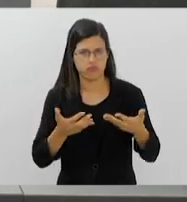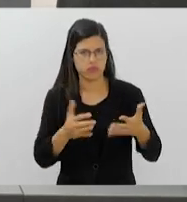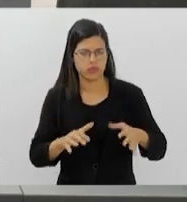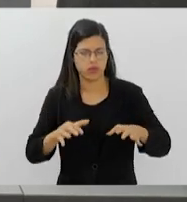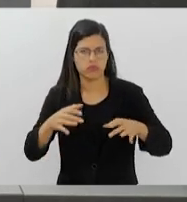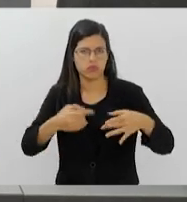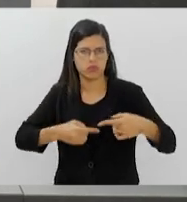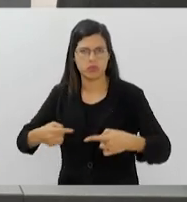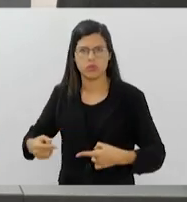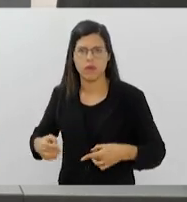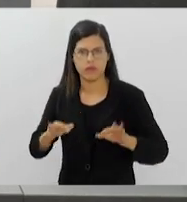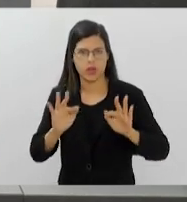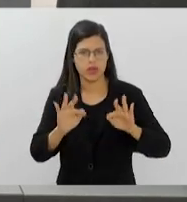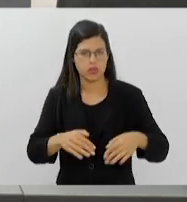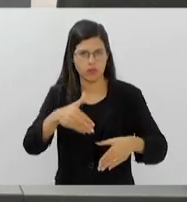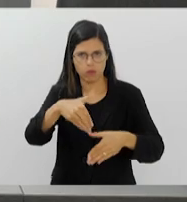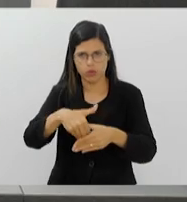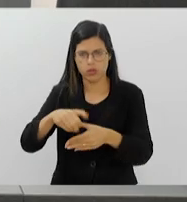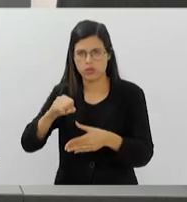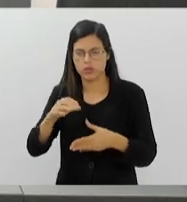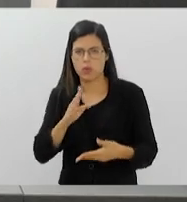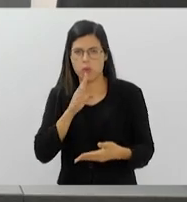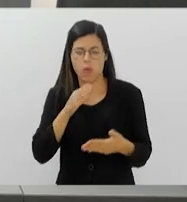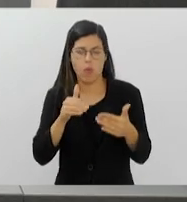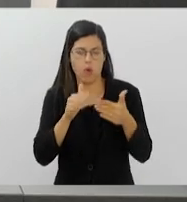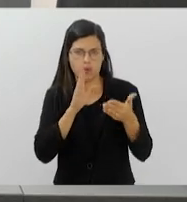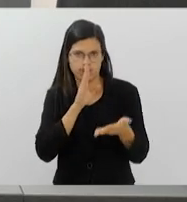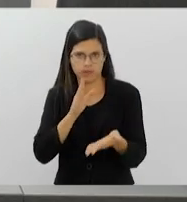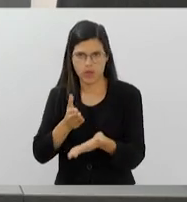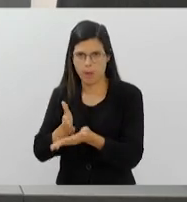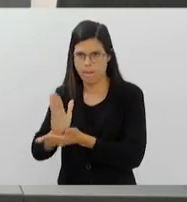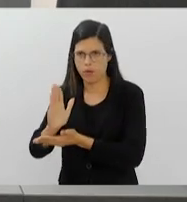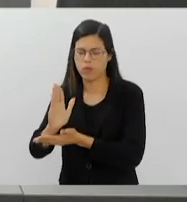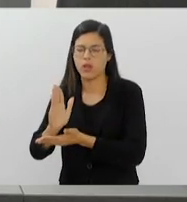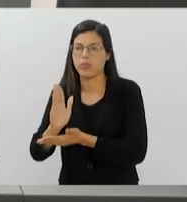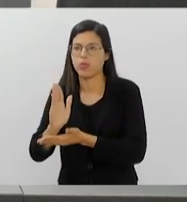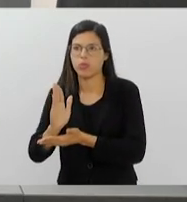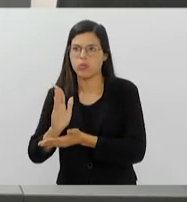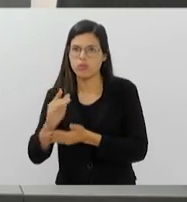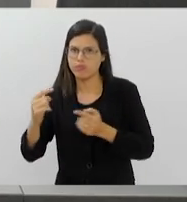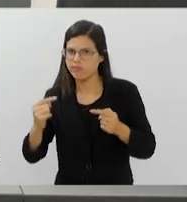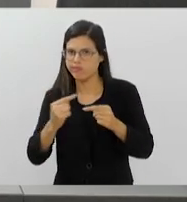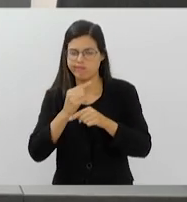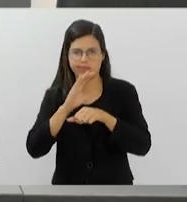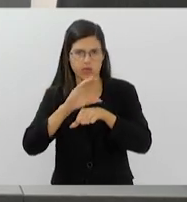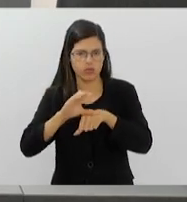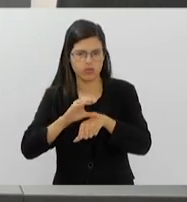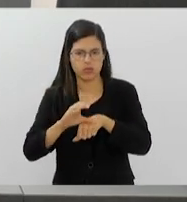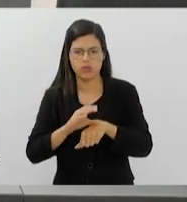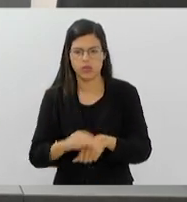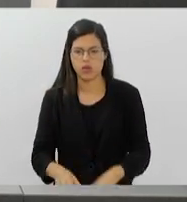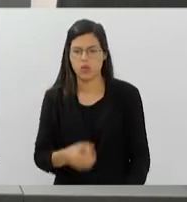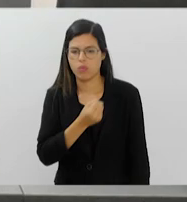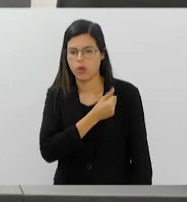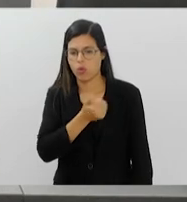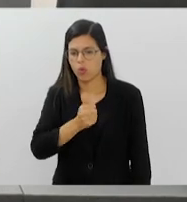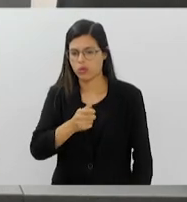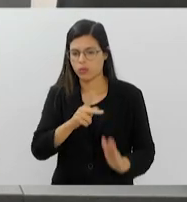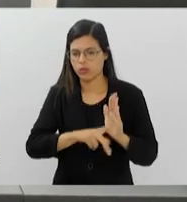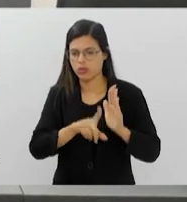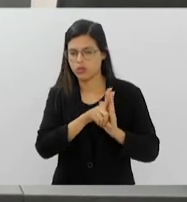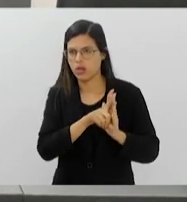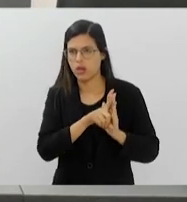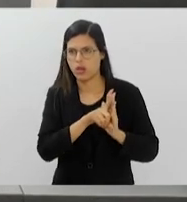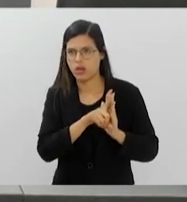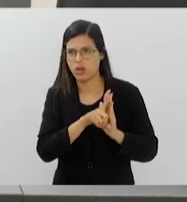discutir, encerrada a discussão, em votação, senhores que aprovam, permaneçam como estão, aprovado a inconstitucionalidade da matéria. Item 11 da pauta, projeto de lei.